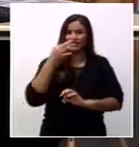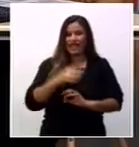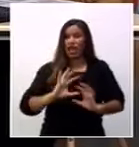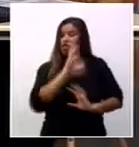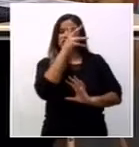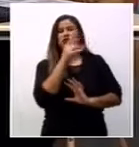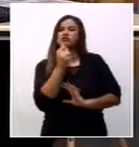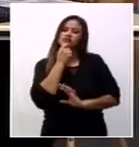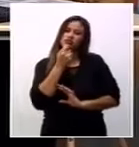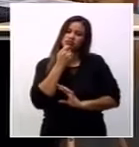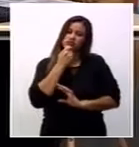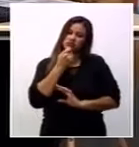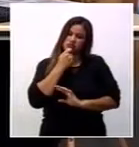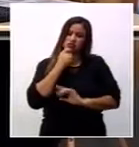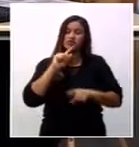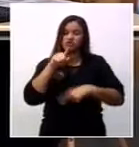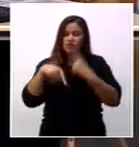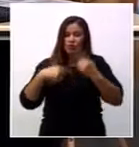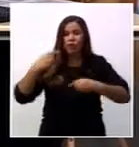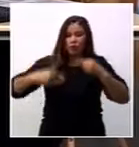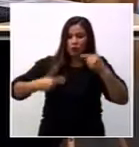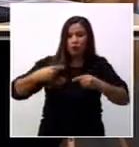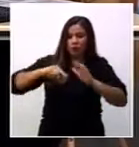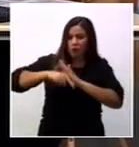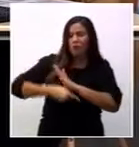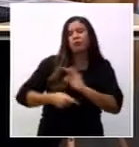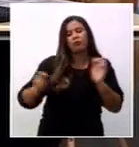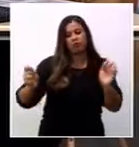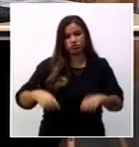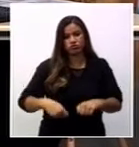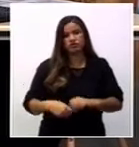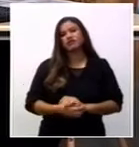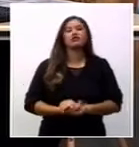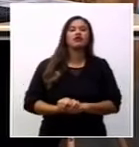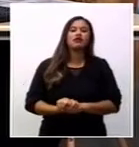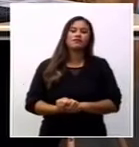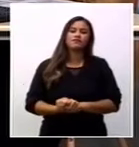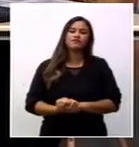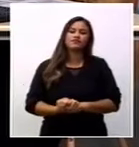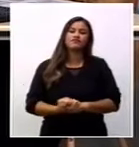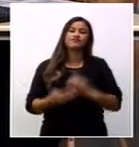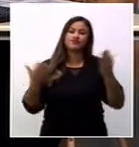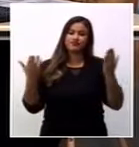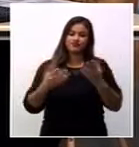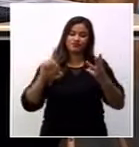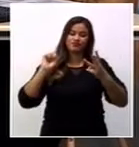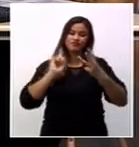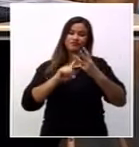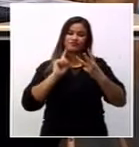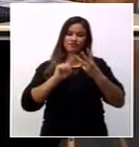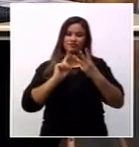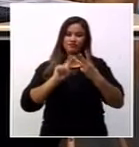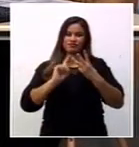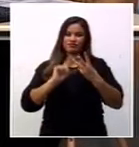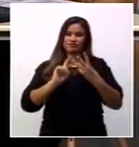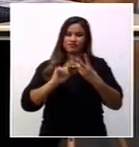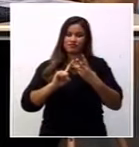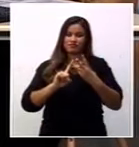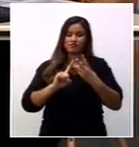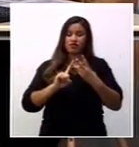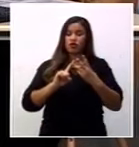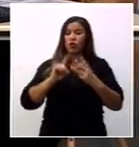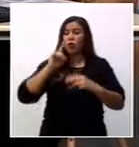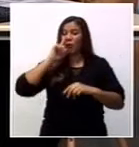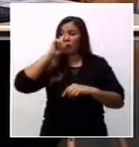discussão que a gente pode aprofundar um pouco mais, né, professora? Exatamente. Para a nossa terceira questão, quais são os riscos e desastres observados